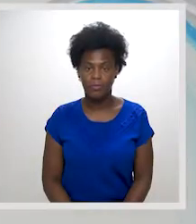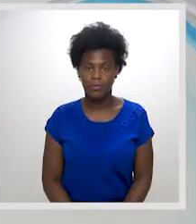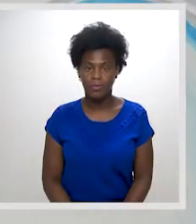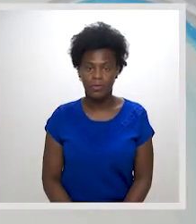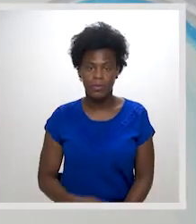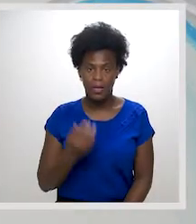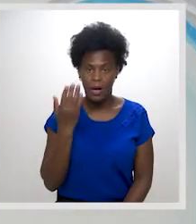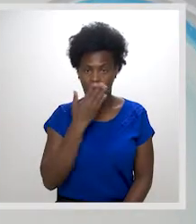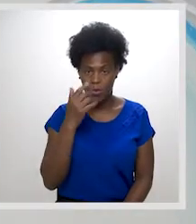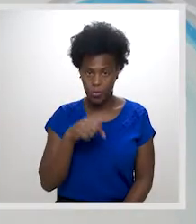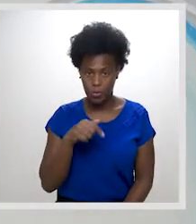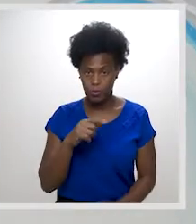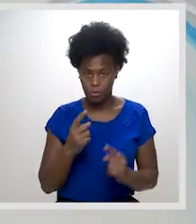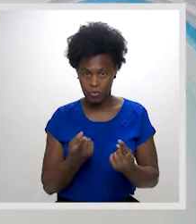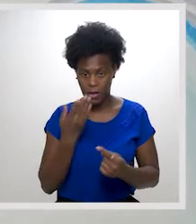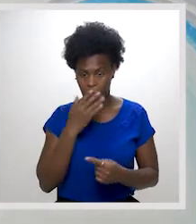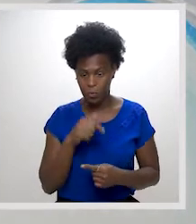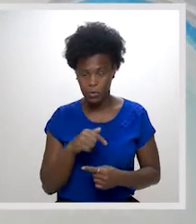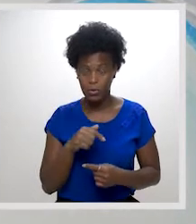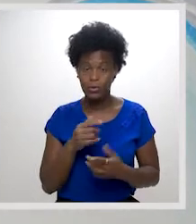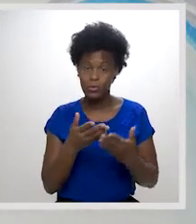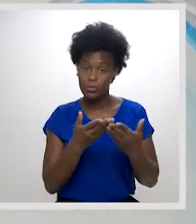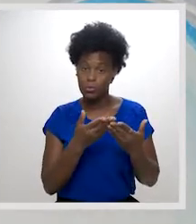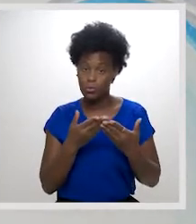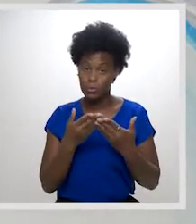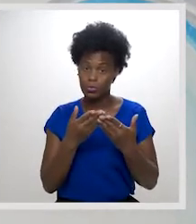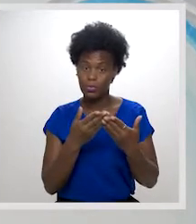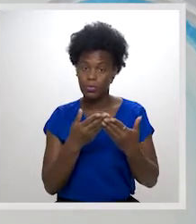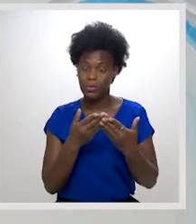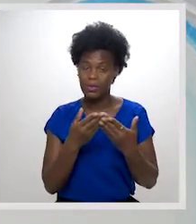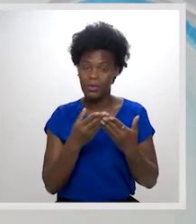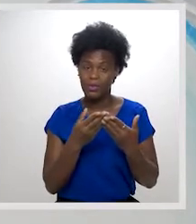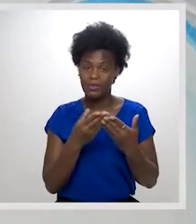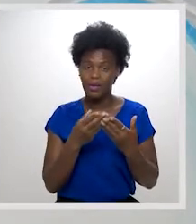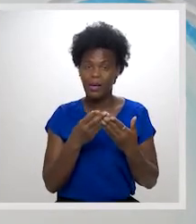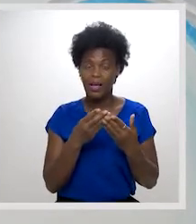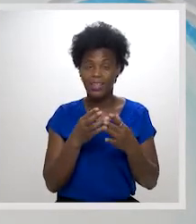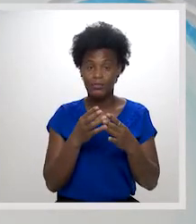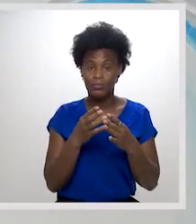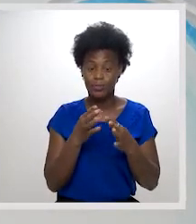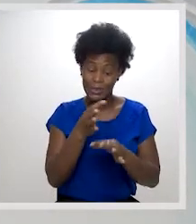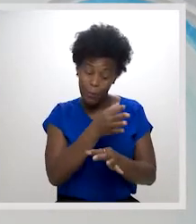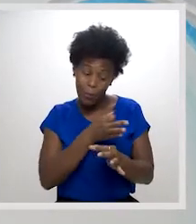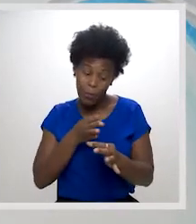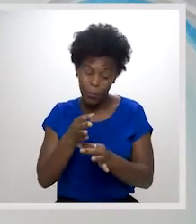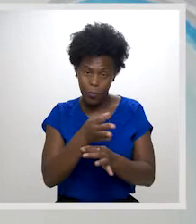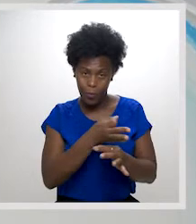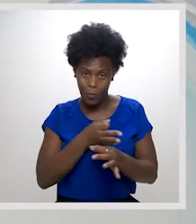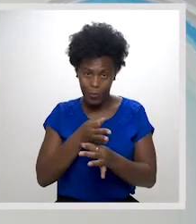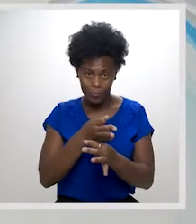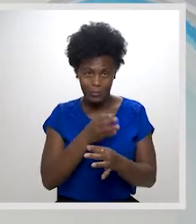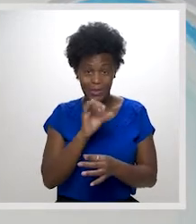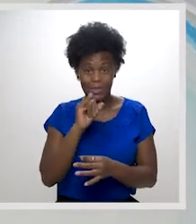A nossa aula de hoje, o nosso sumário de hoje, é o estudo da citologia. Como todos nós